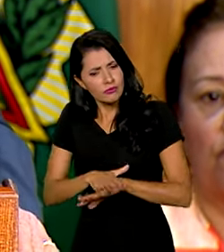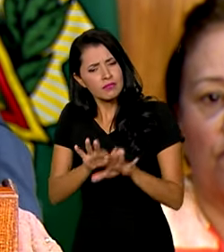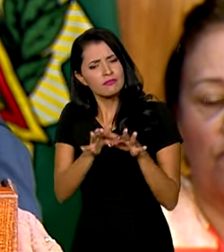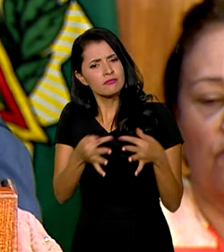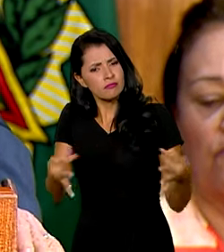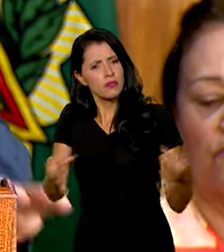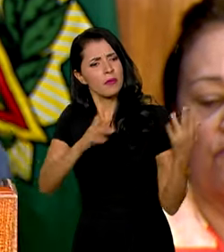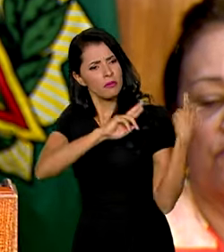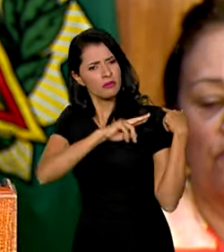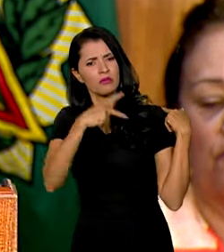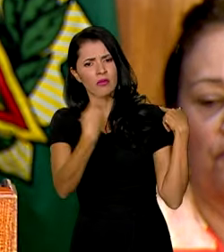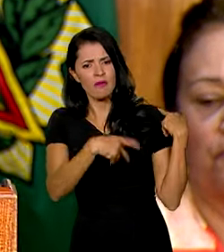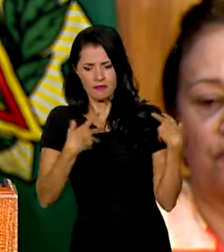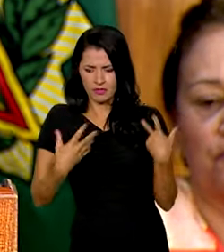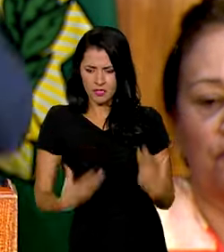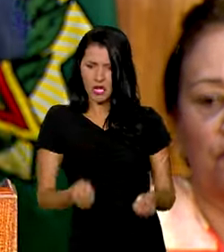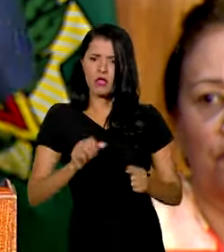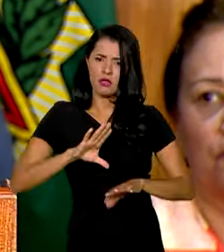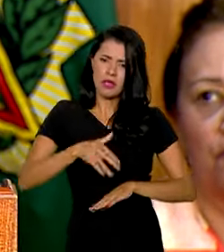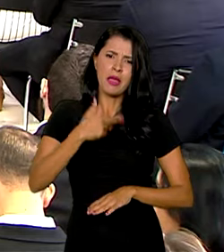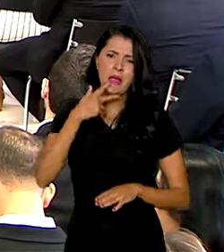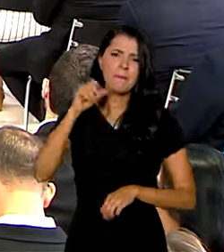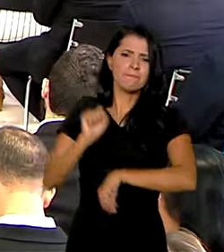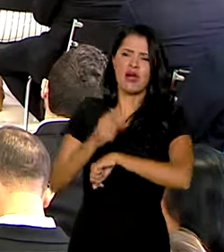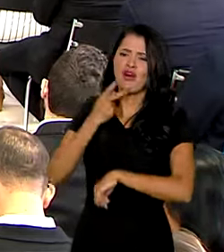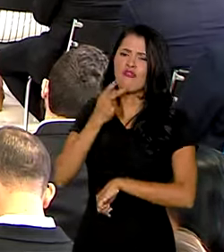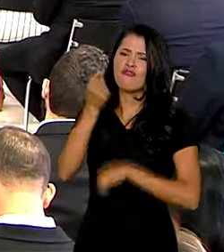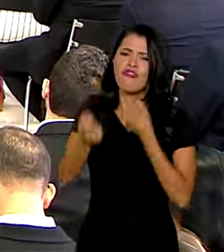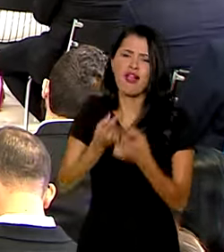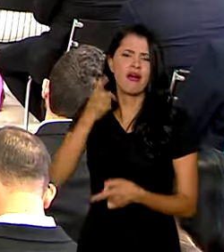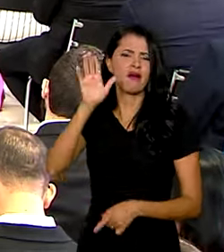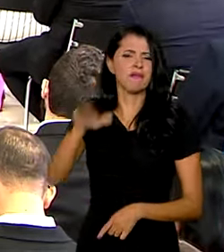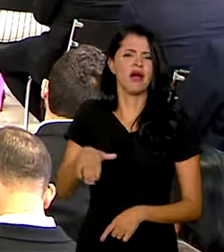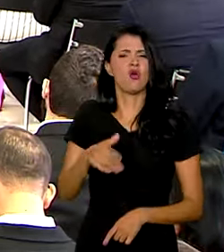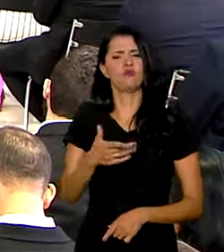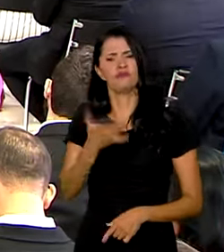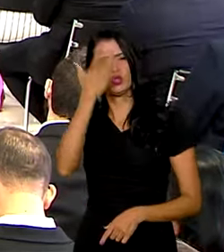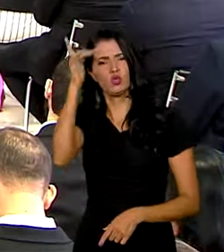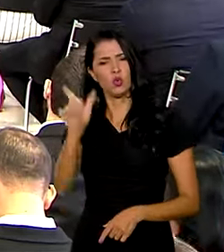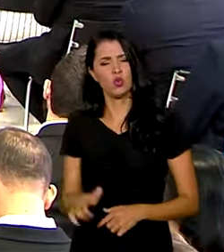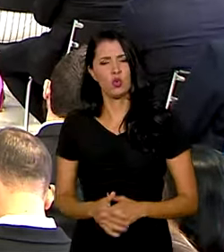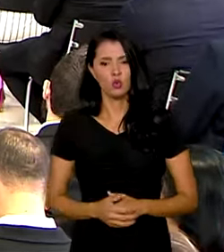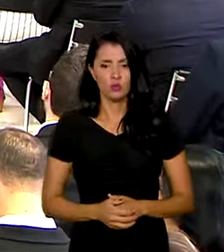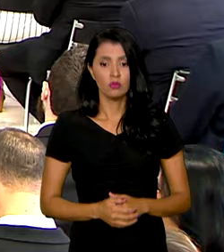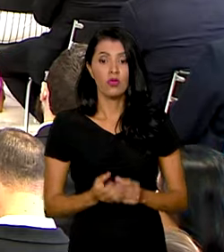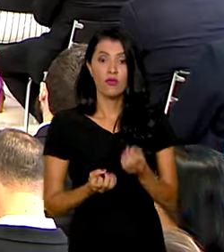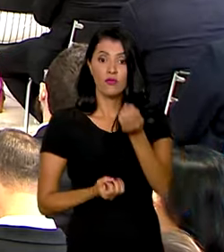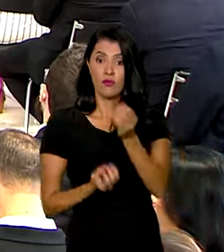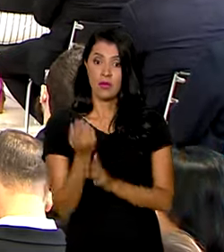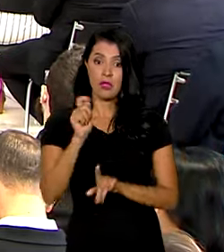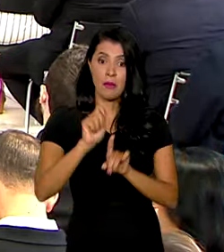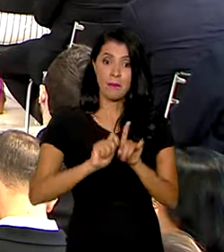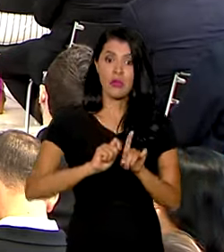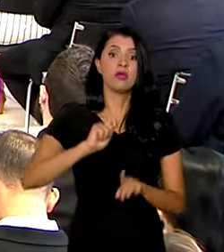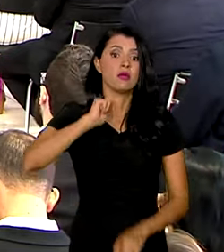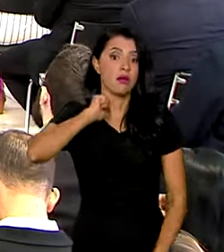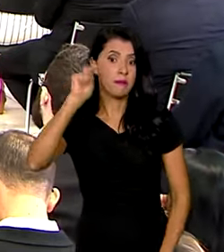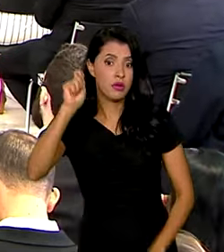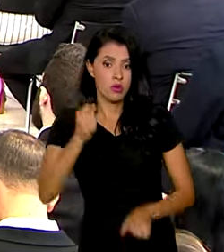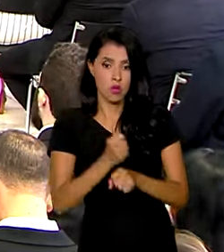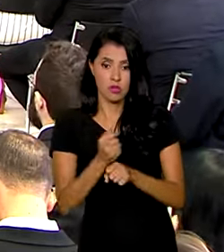cumpra com as suas funções e deixe de falar mal dos outros. O Conselho foi criado em abril deste ano. Ele terá